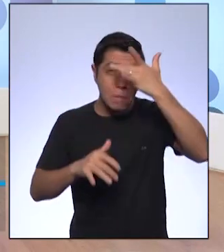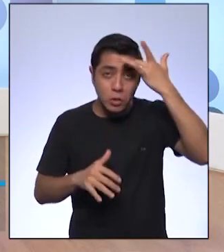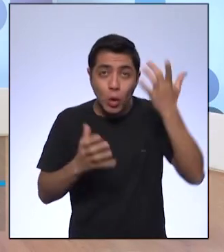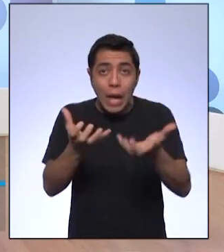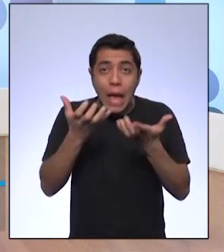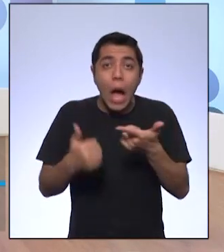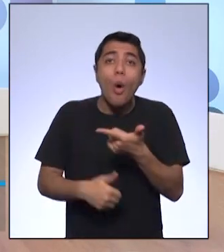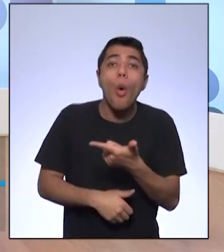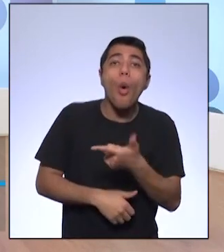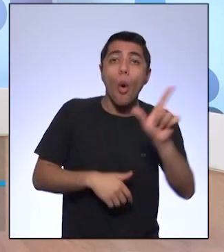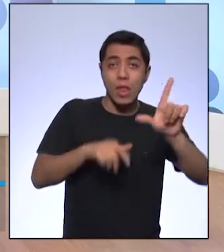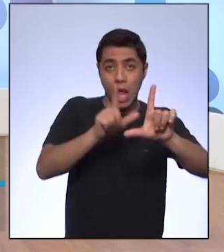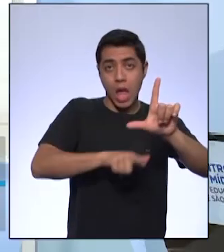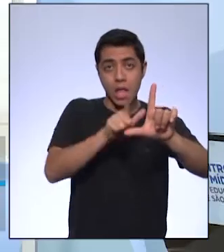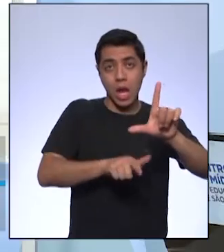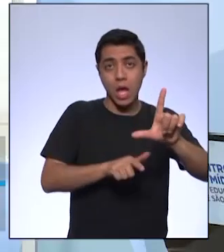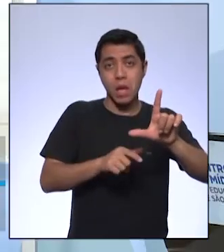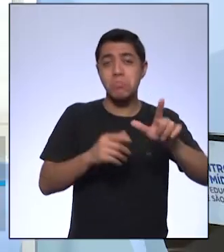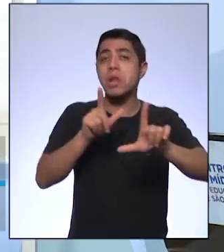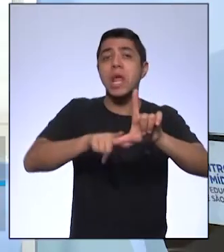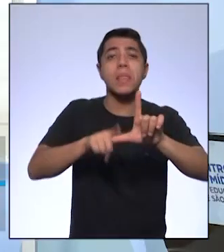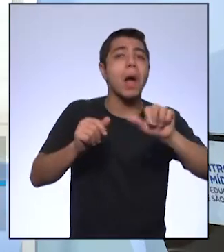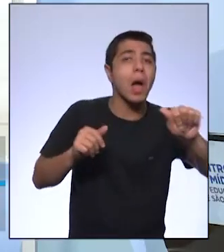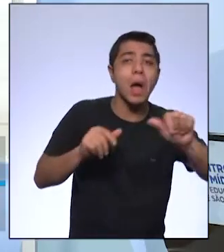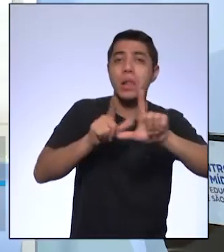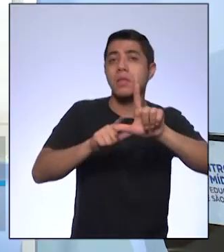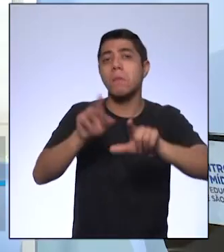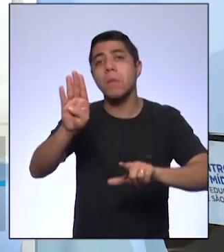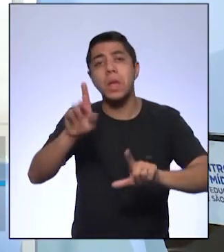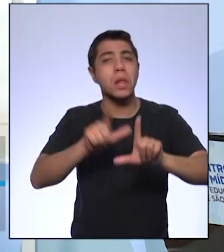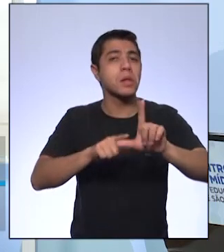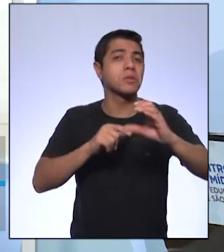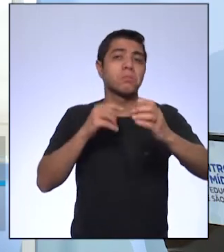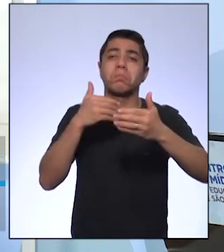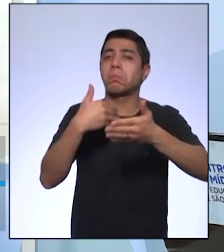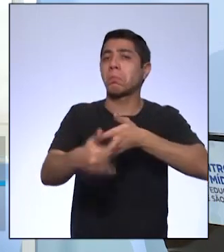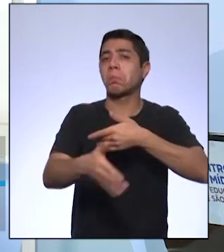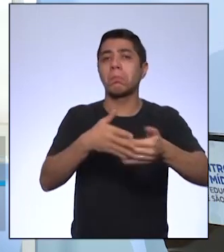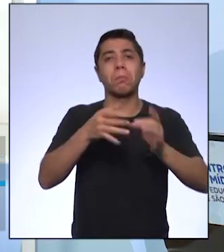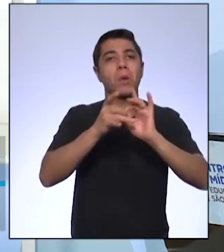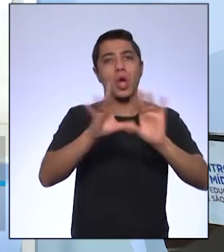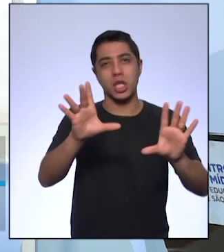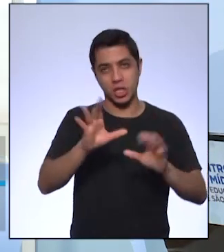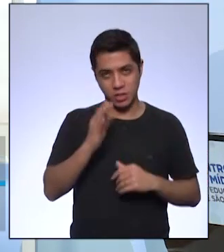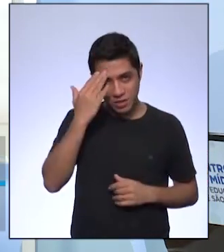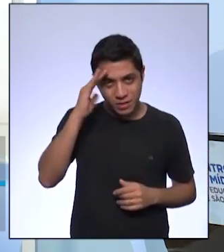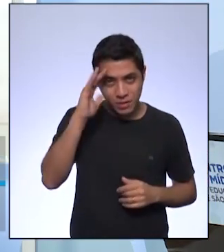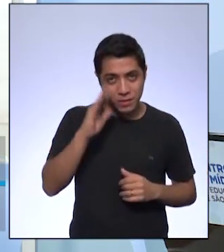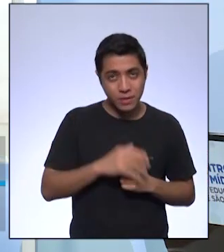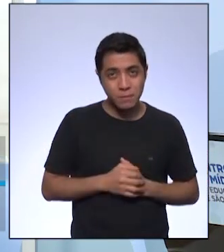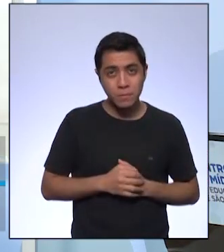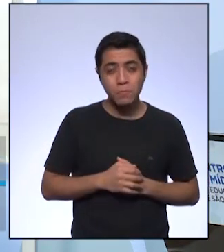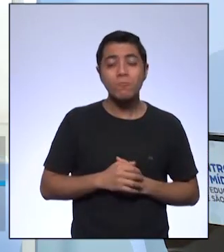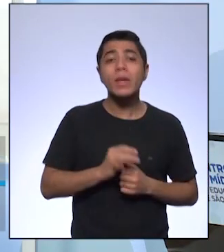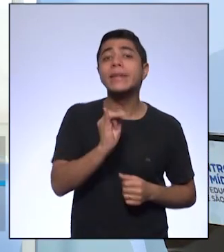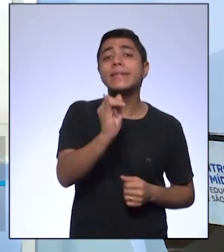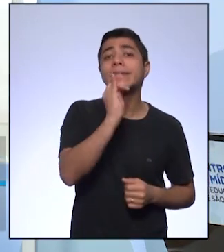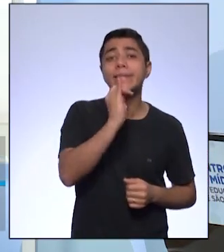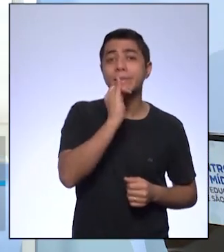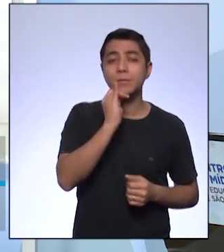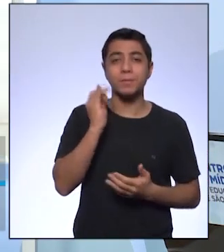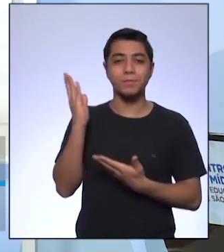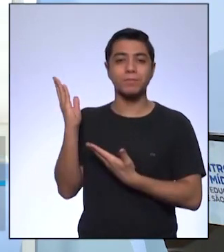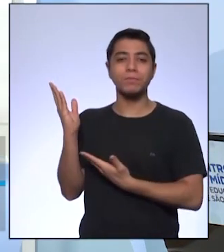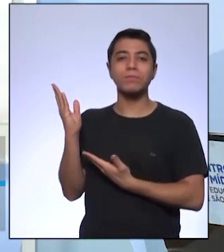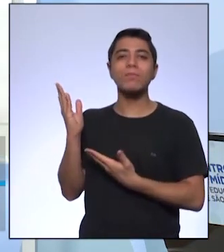Eu poderia chamar, por exemplo, é uma função, a gente chegou à conclusão. Por exemplo, eu poderia pagar o preço que eu pagaria em função do quê? Em função